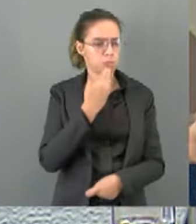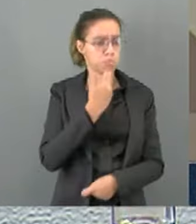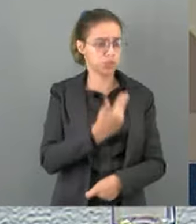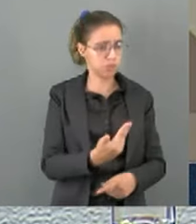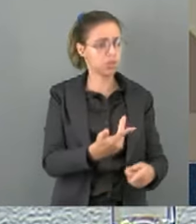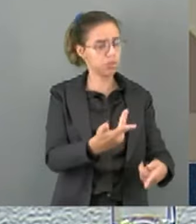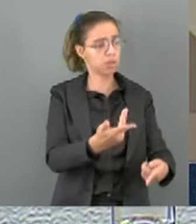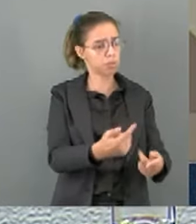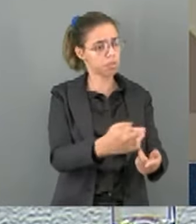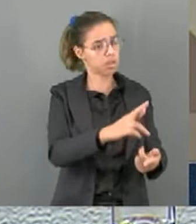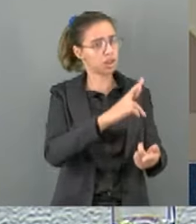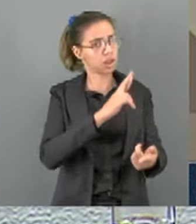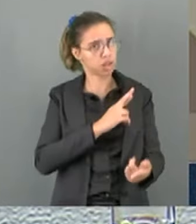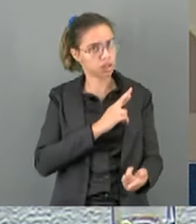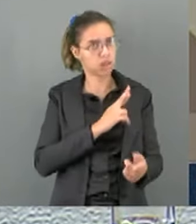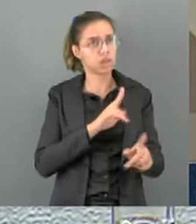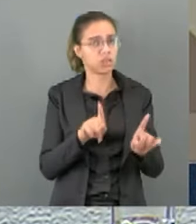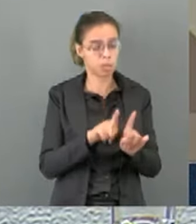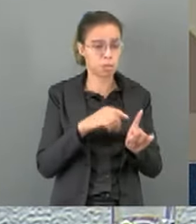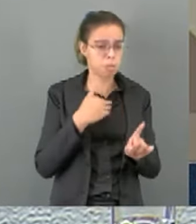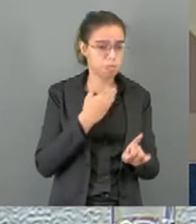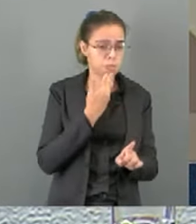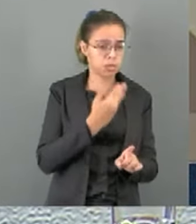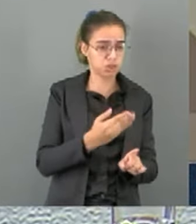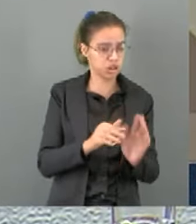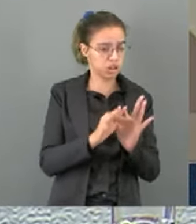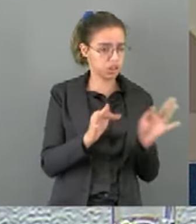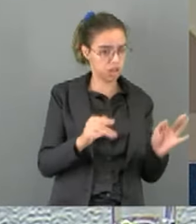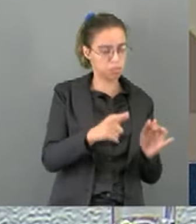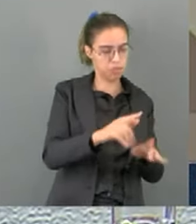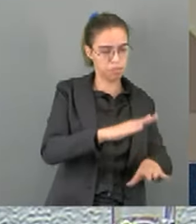atendido com dados além do que eu tinha solicitado.